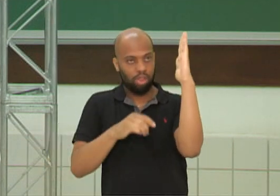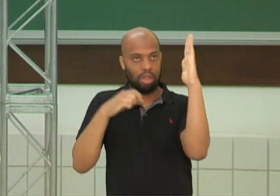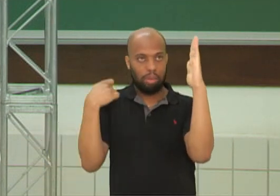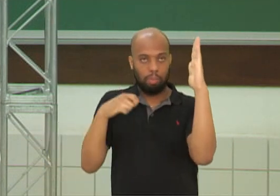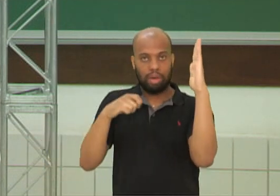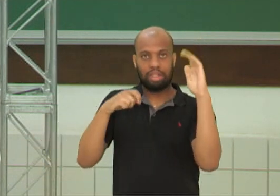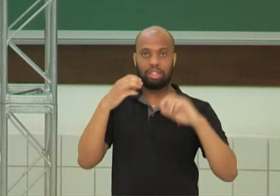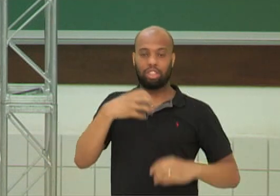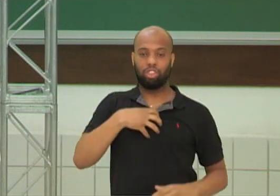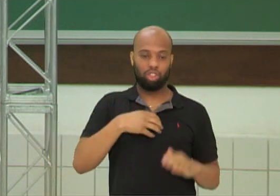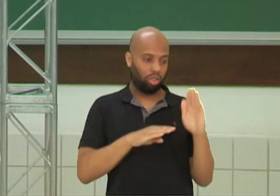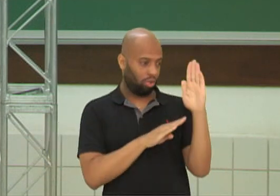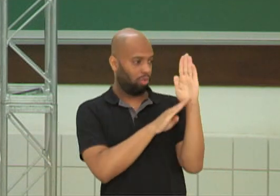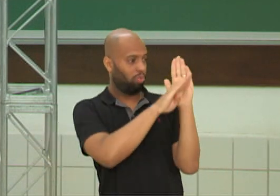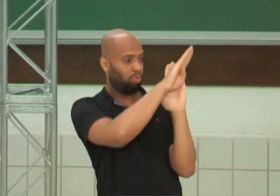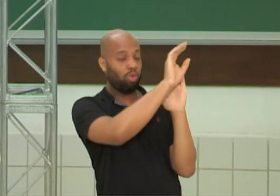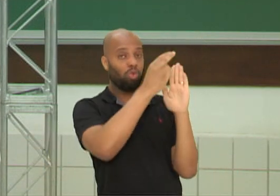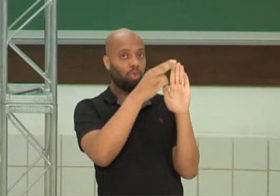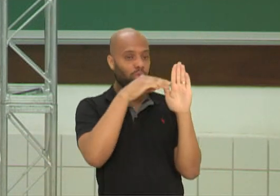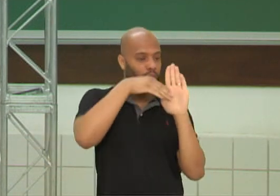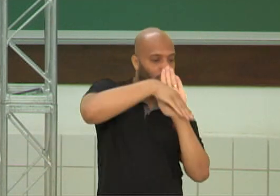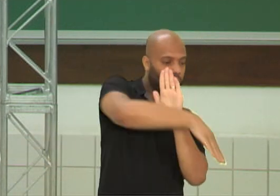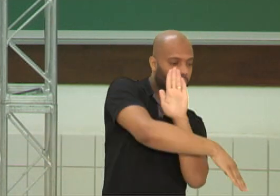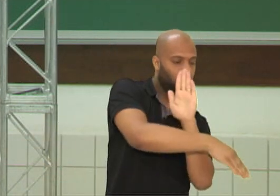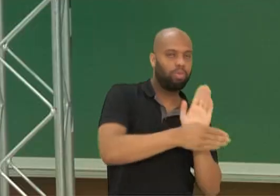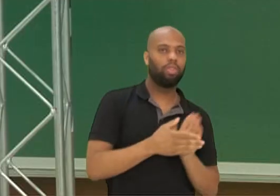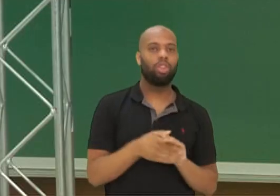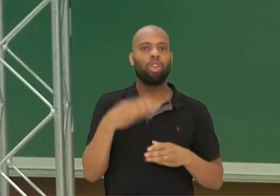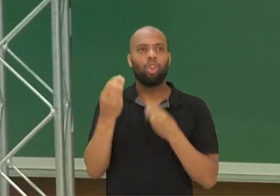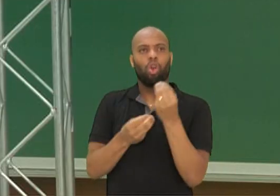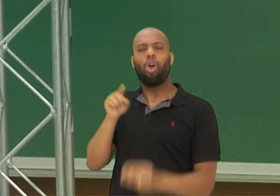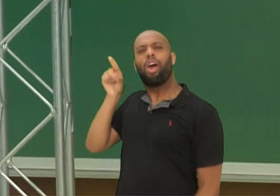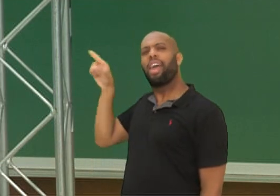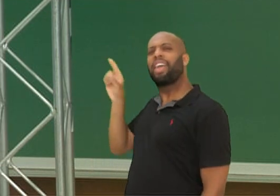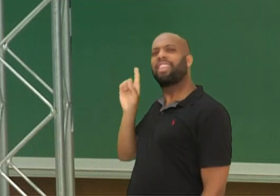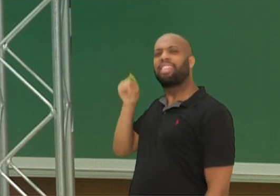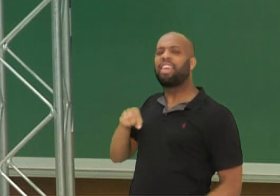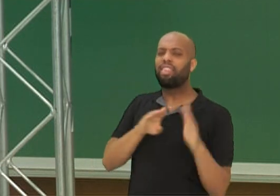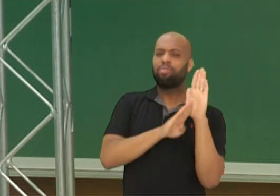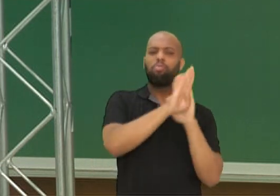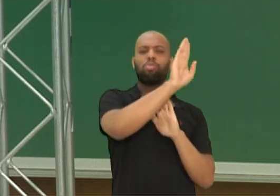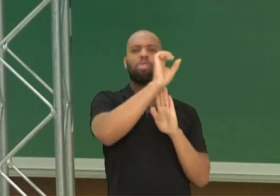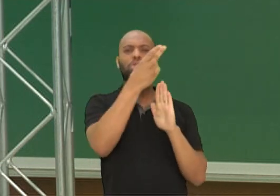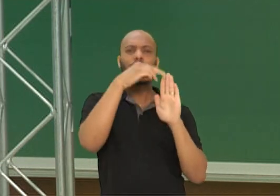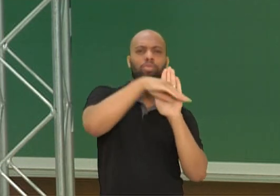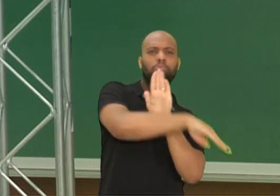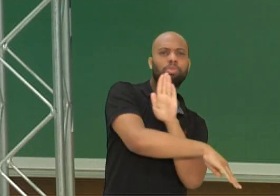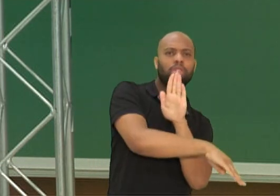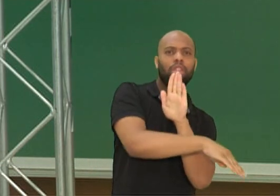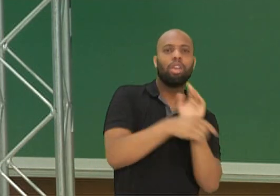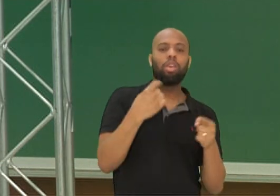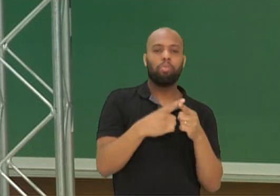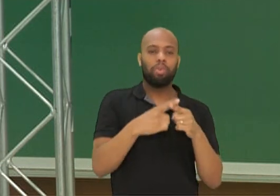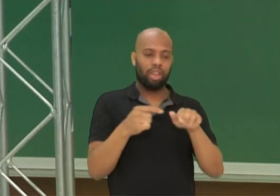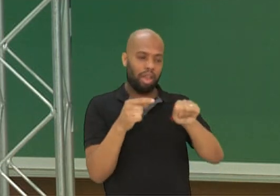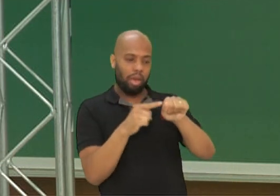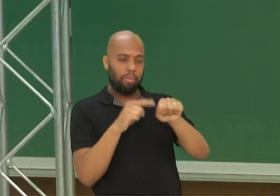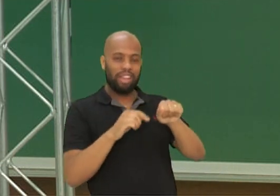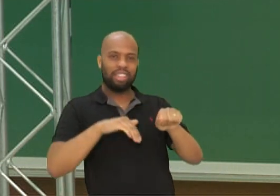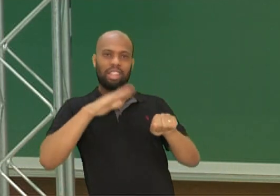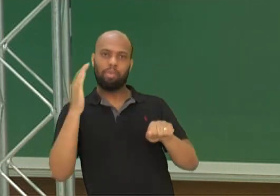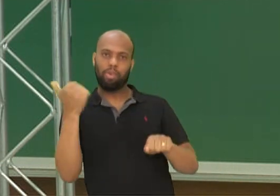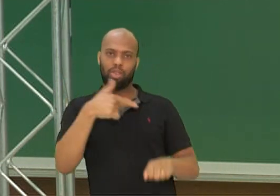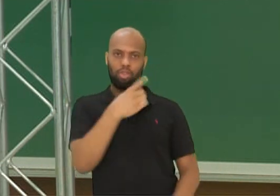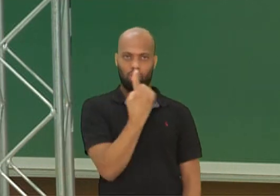crescente ou decrescente. E esse gráfico é crescente ou decrescente? A base é maior que 1, não é?